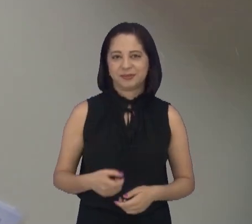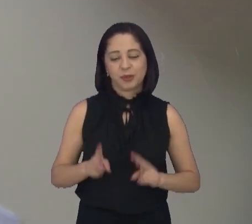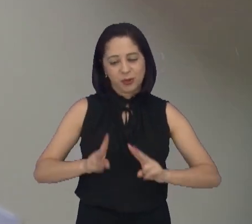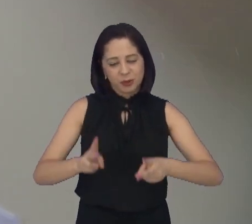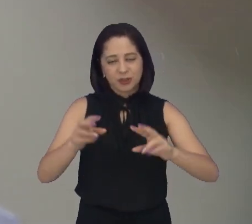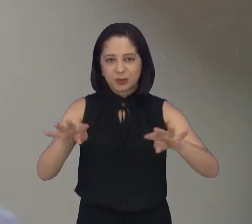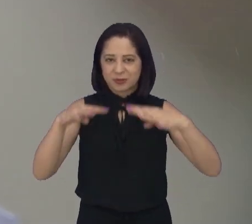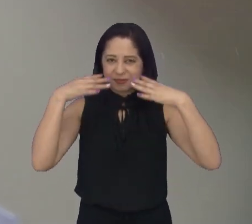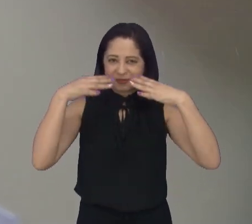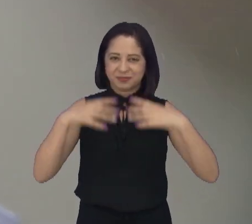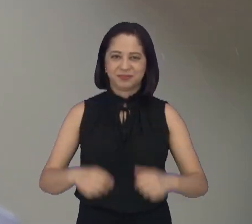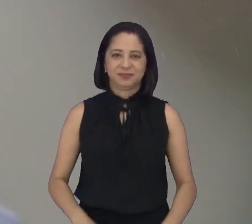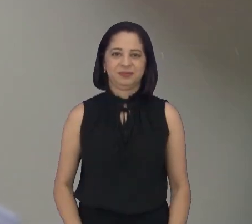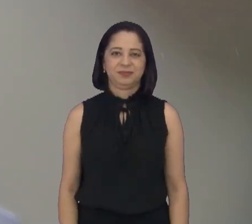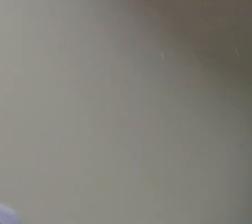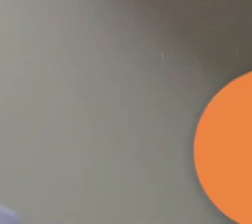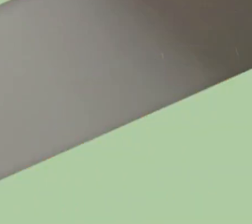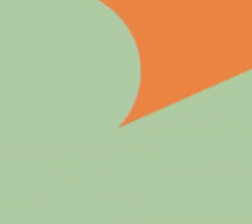aí!